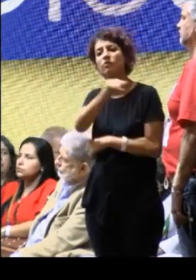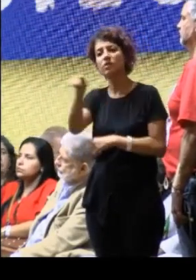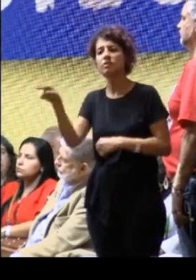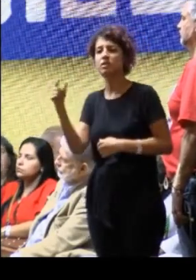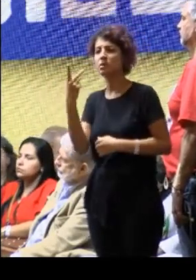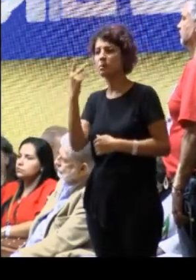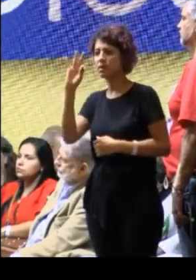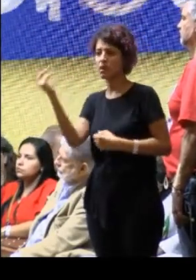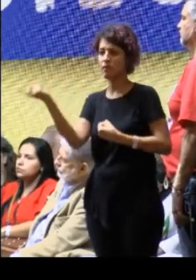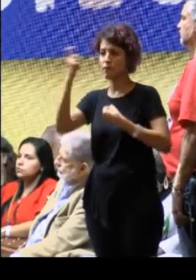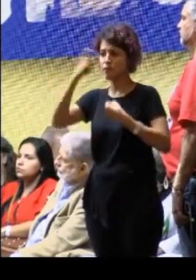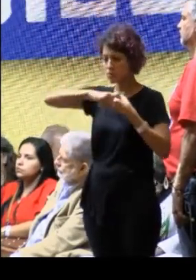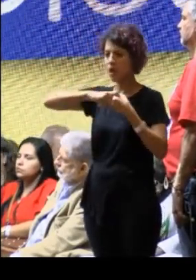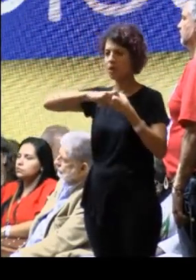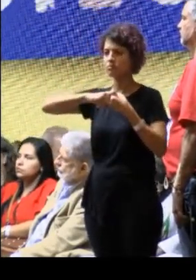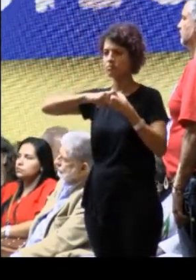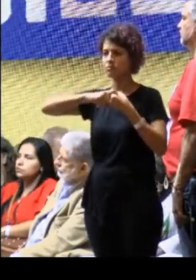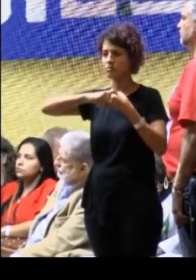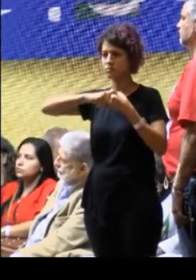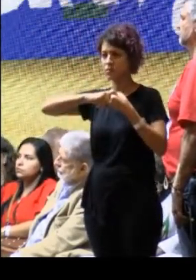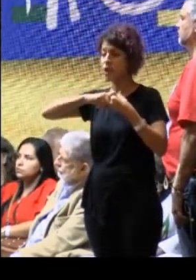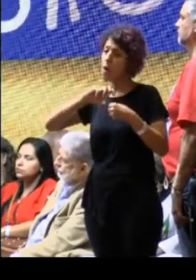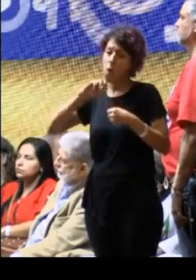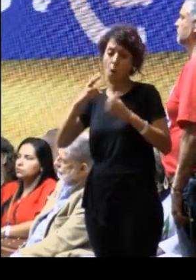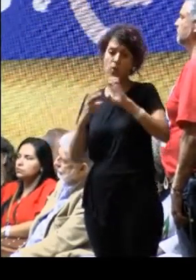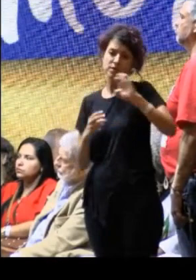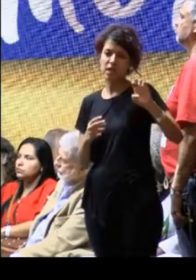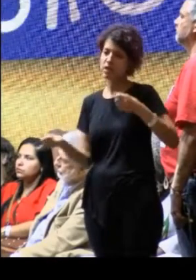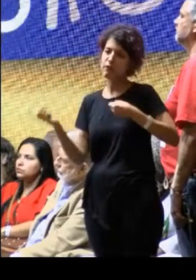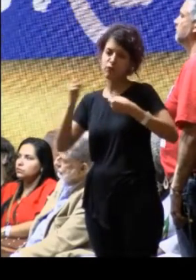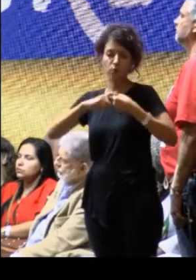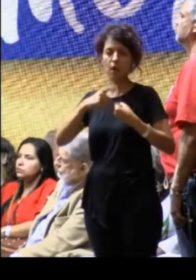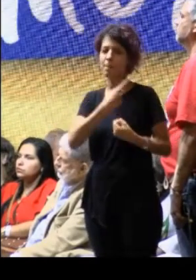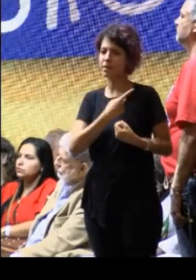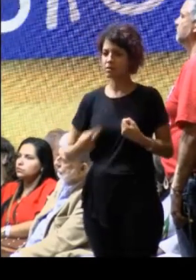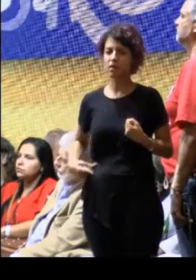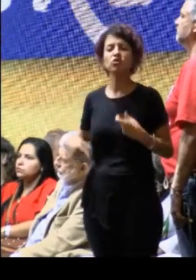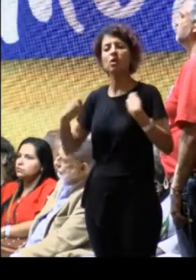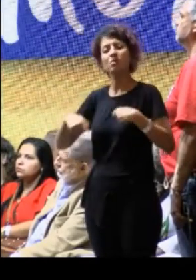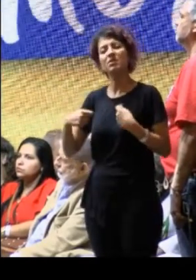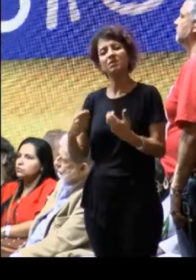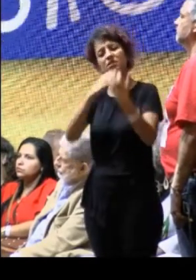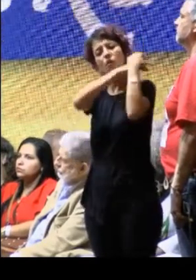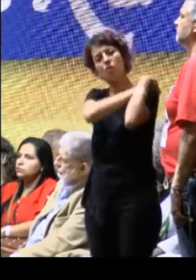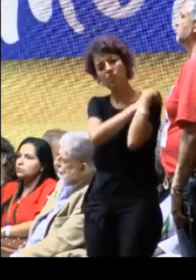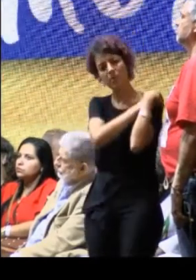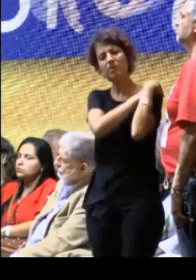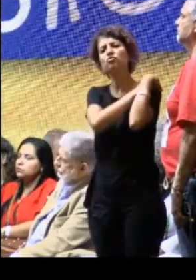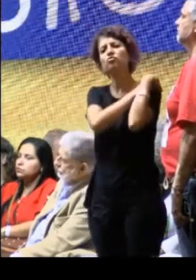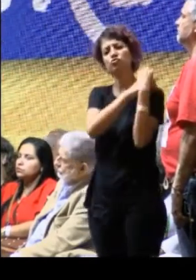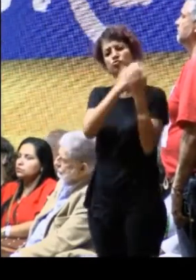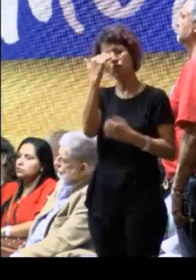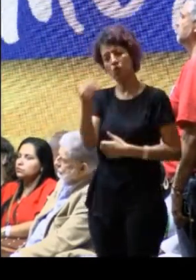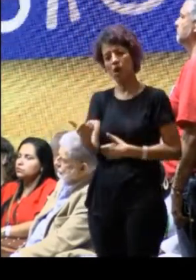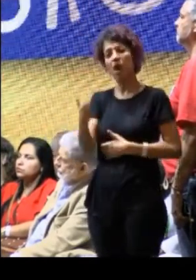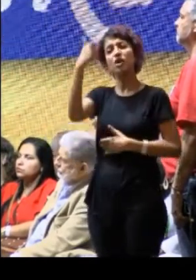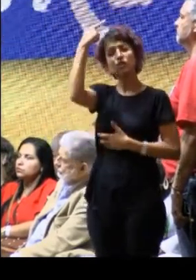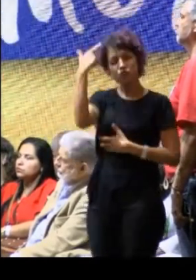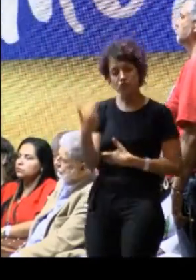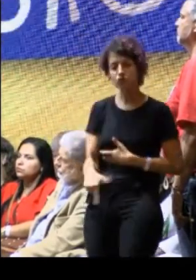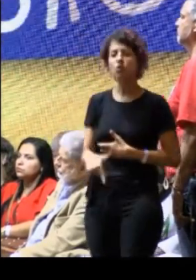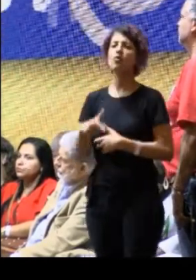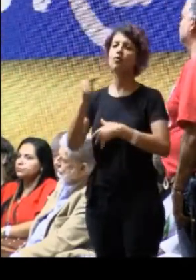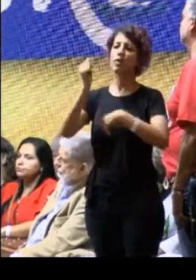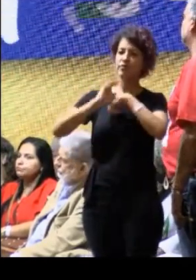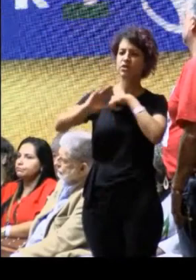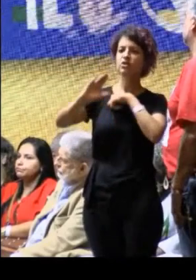ou a esquerda voltar ao governo, nós temos que ter um compromisso de honra. Nós temos que voltar a fazer investimento